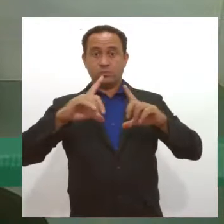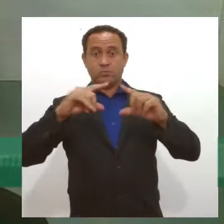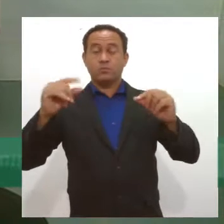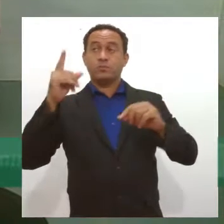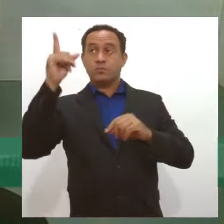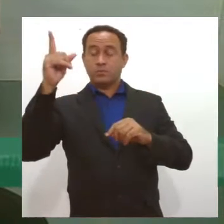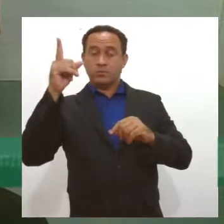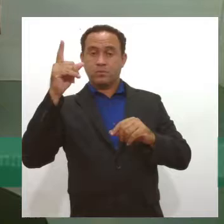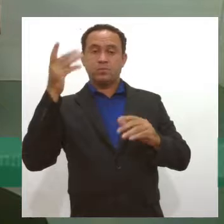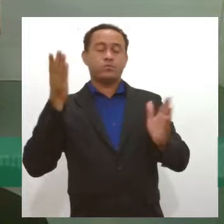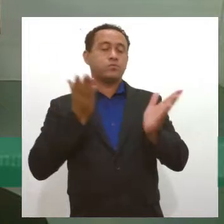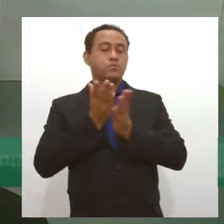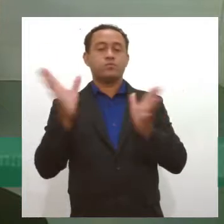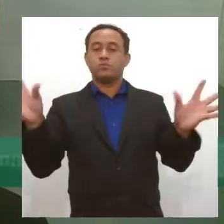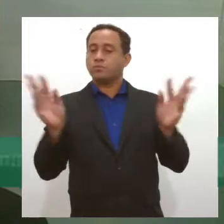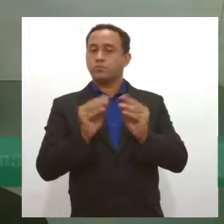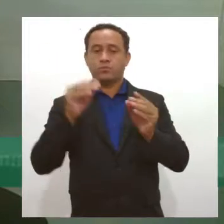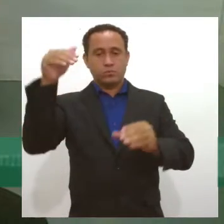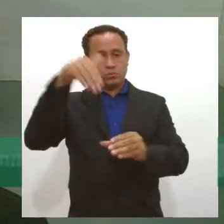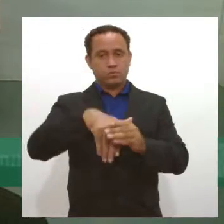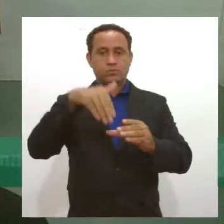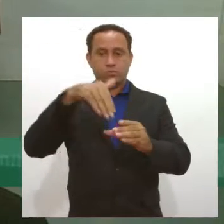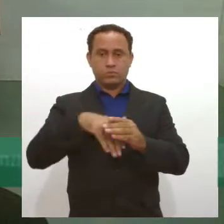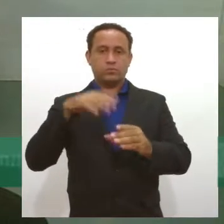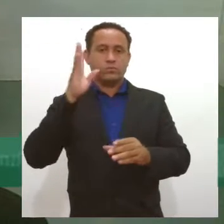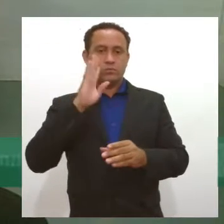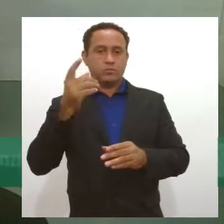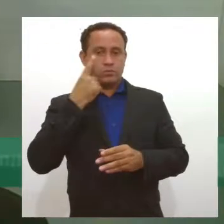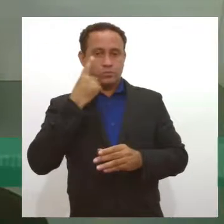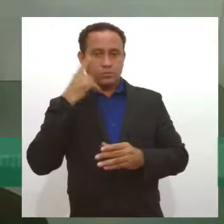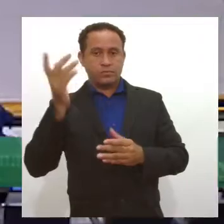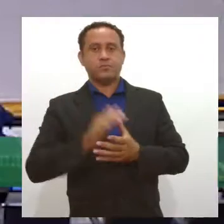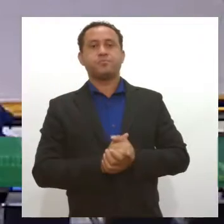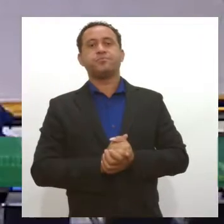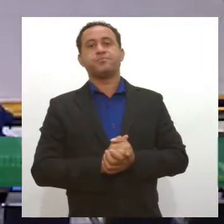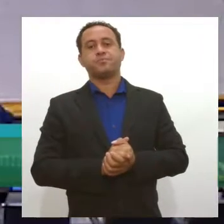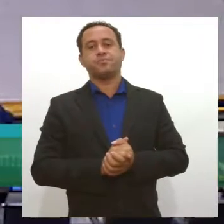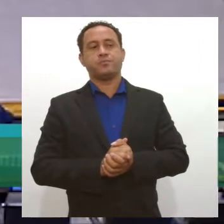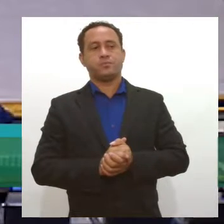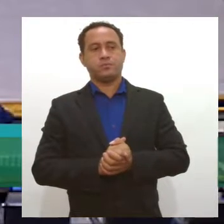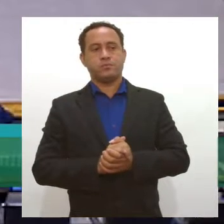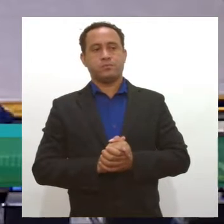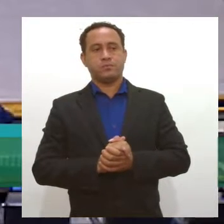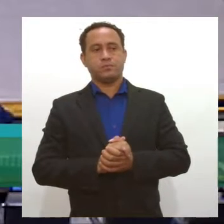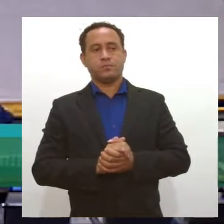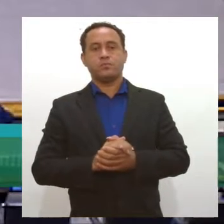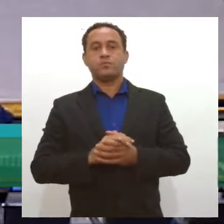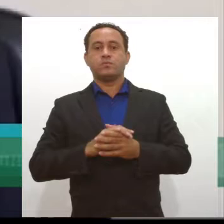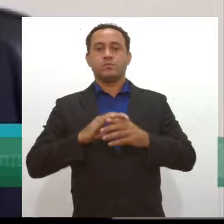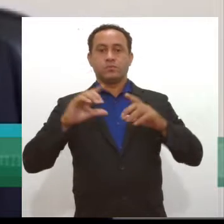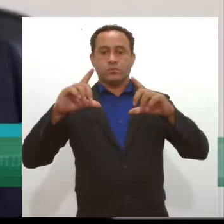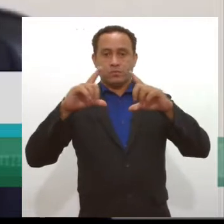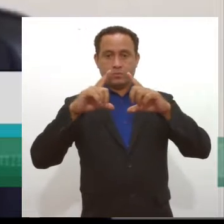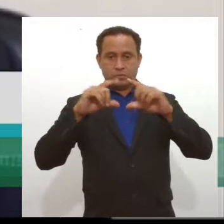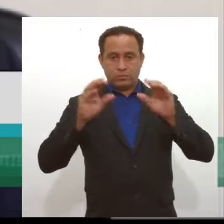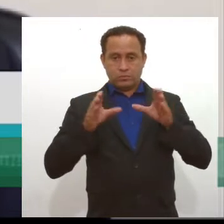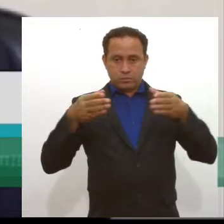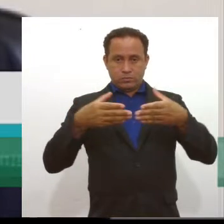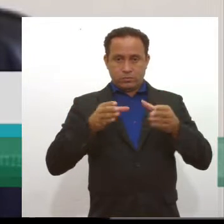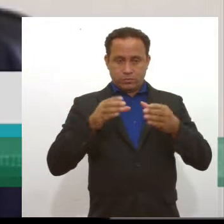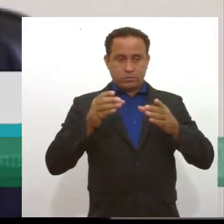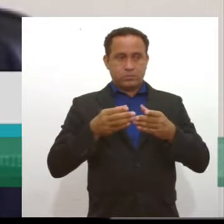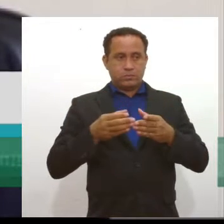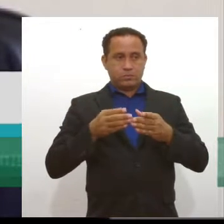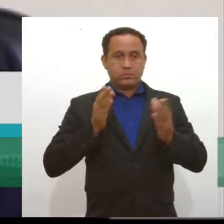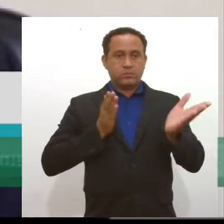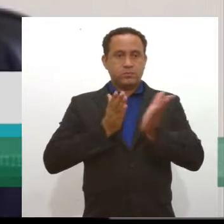Câmara concluiu a votação desse marco legal. Vamos acompanhar. A Câmara concluiu nesta terça a votação do